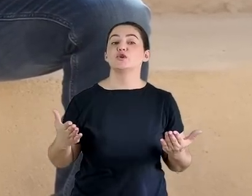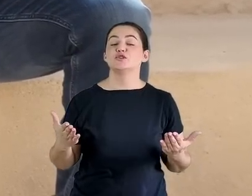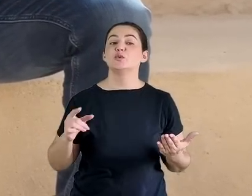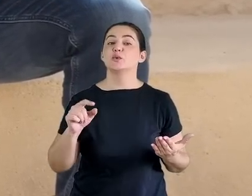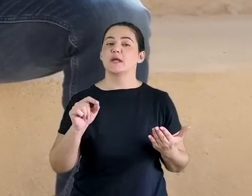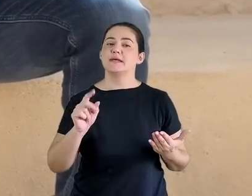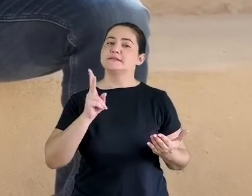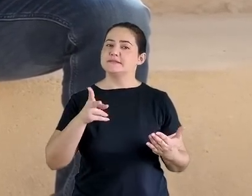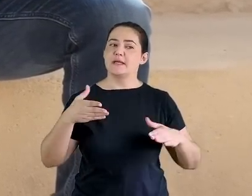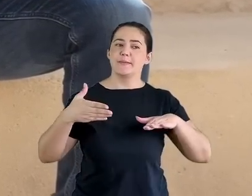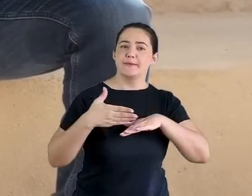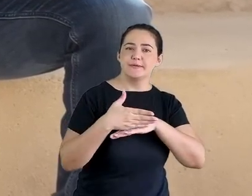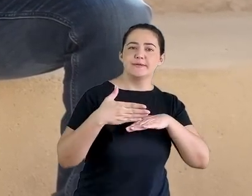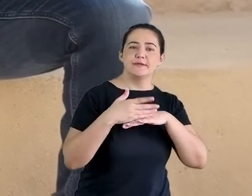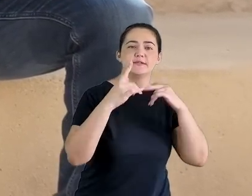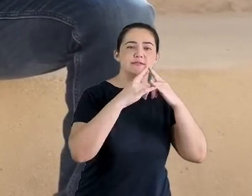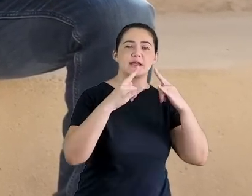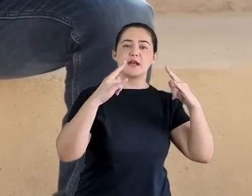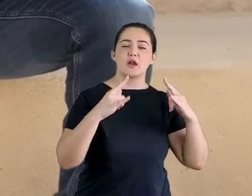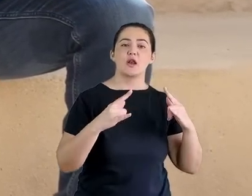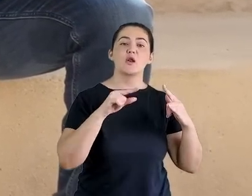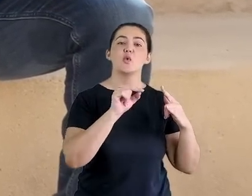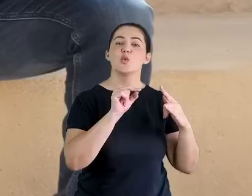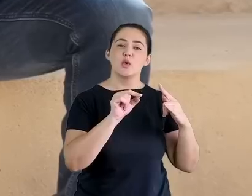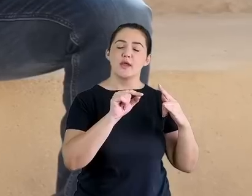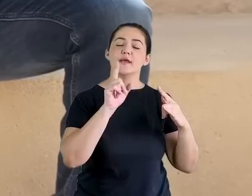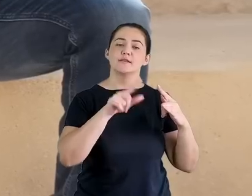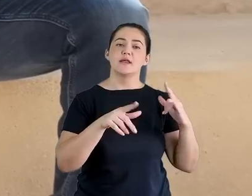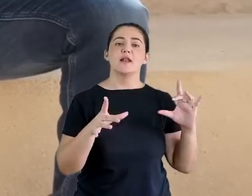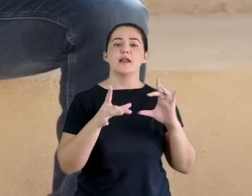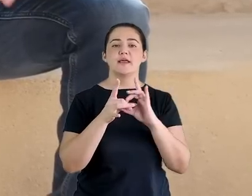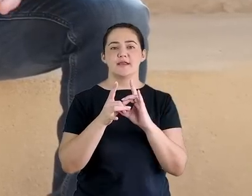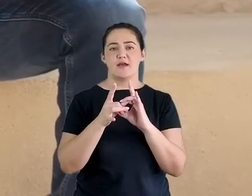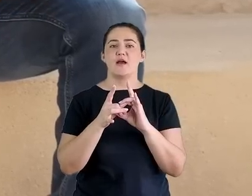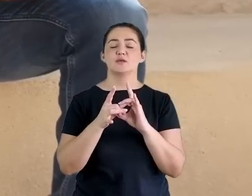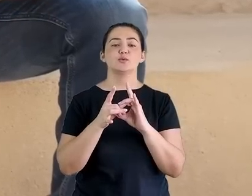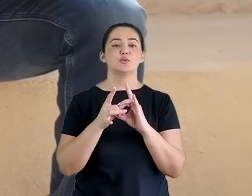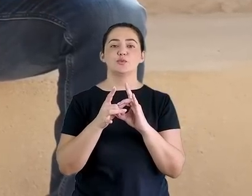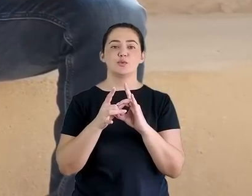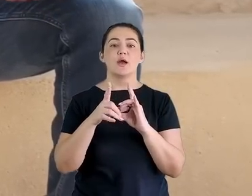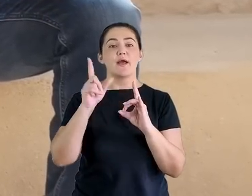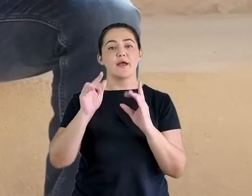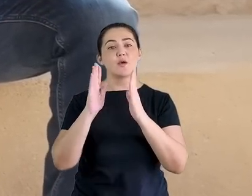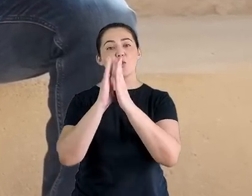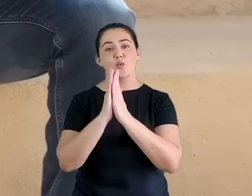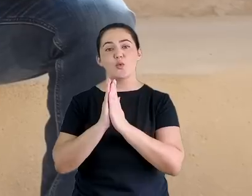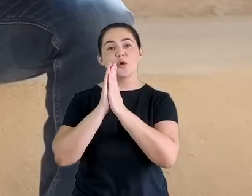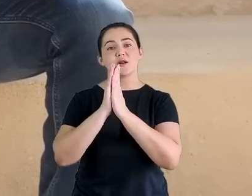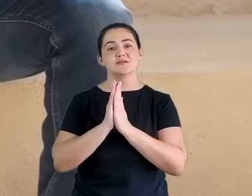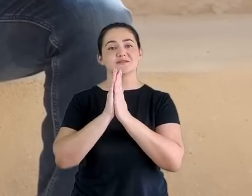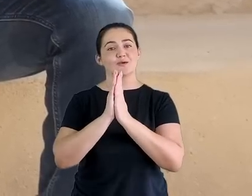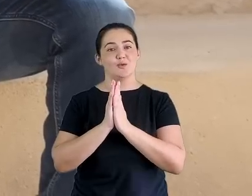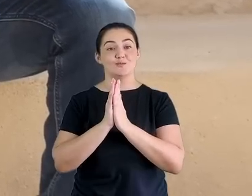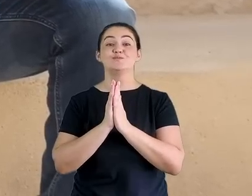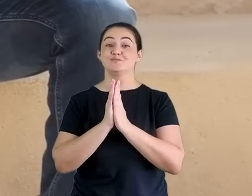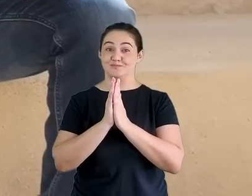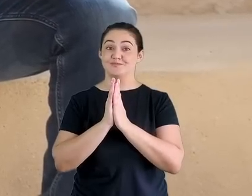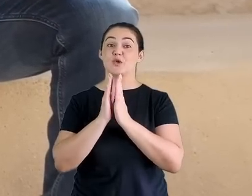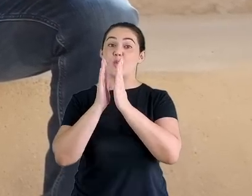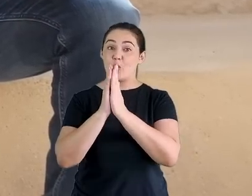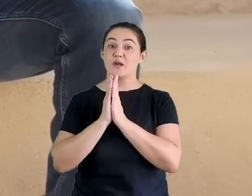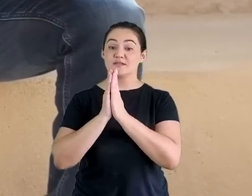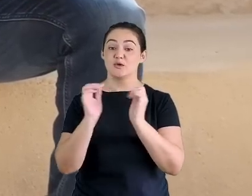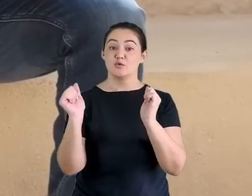automaticamente relacionado a uma sinagoga, que é a oração comunitária. Algo muito importante